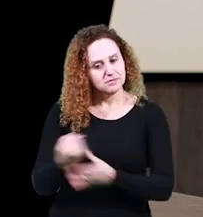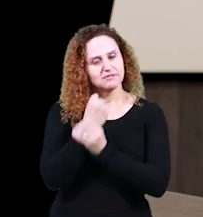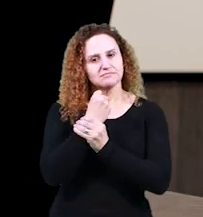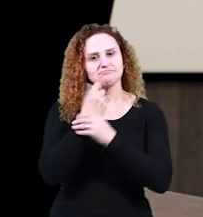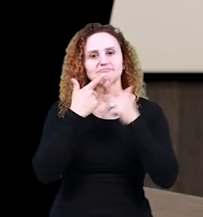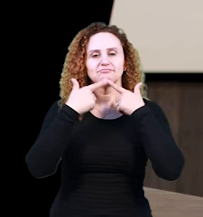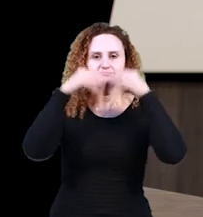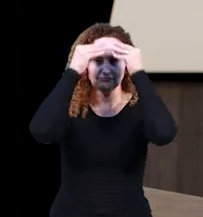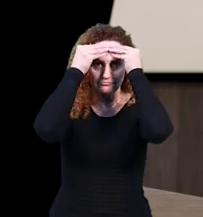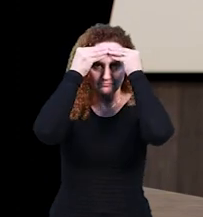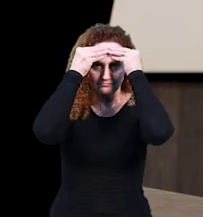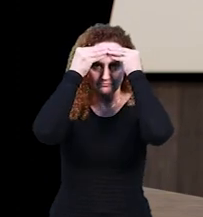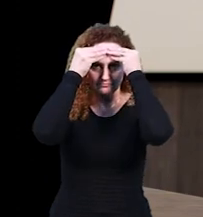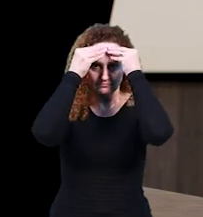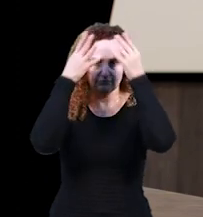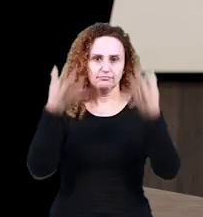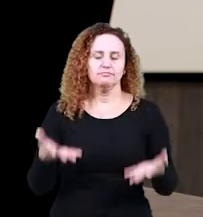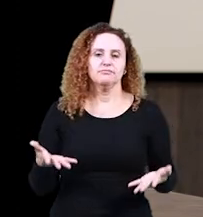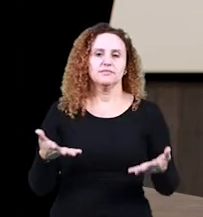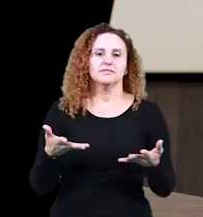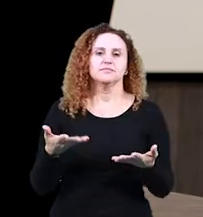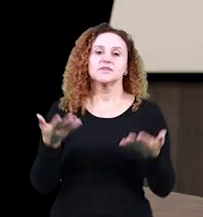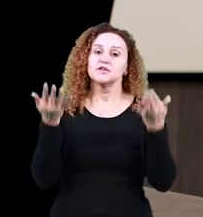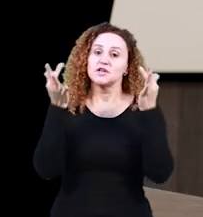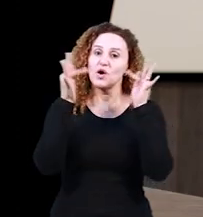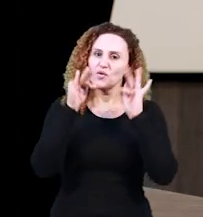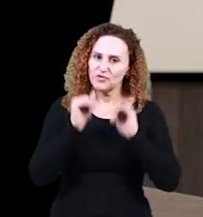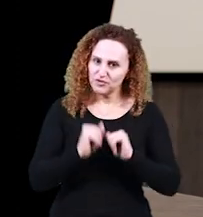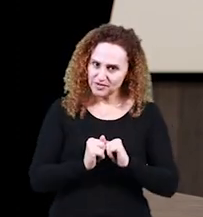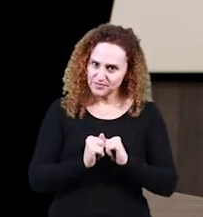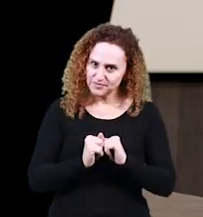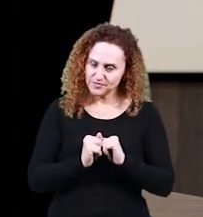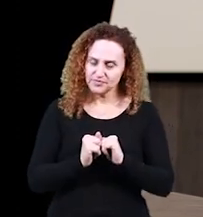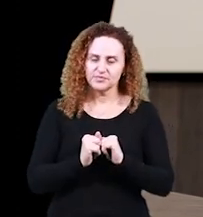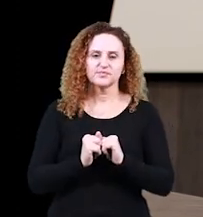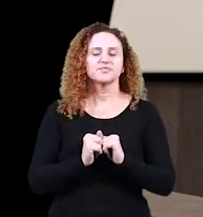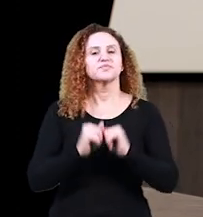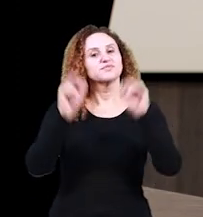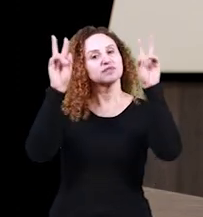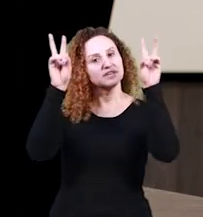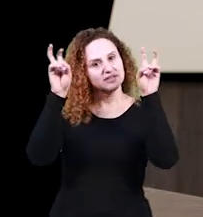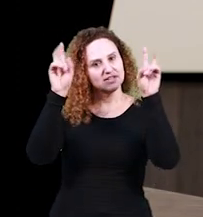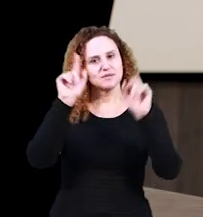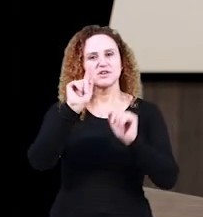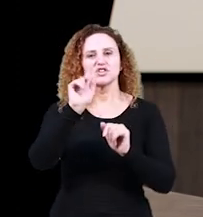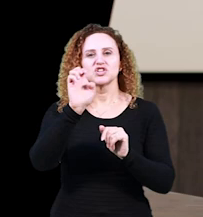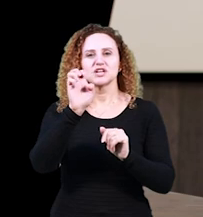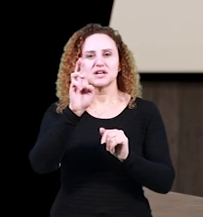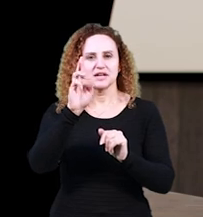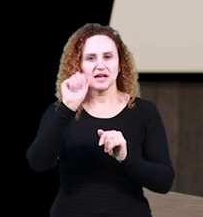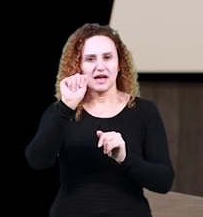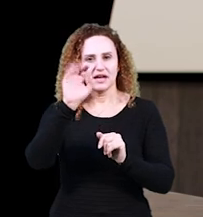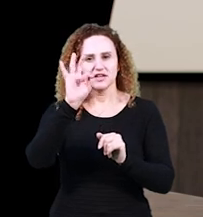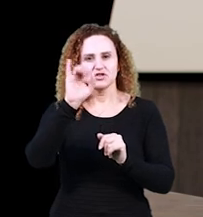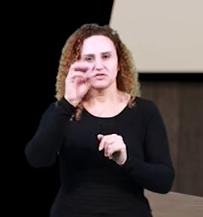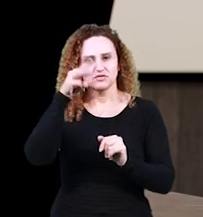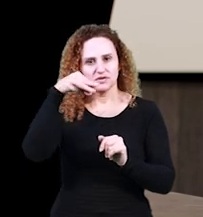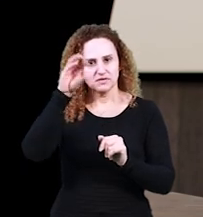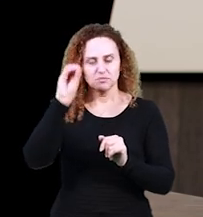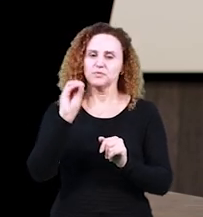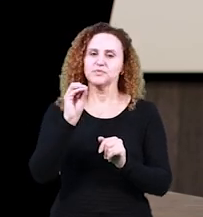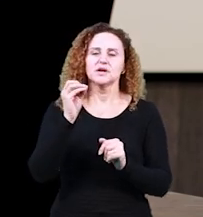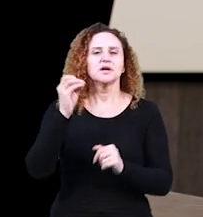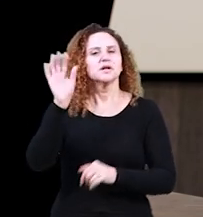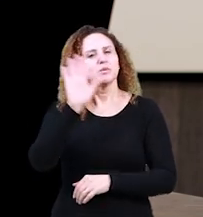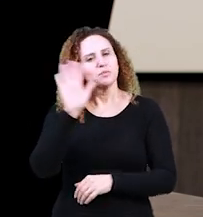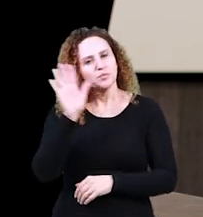defendemos a linguagem então é esse é o fim da dor gerativismo nos vemos então na